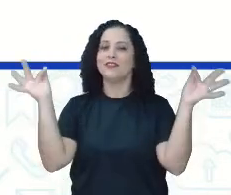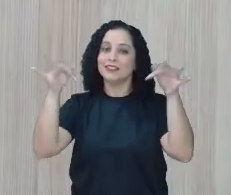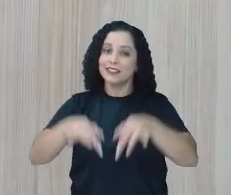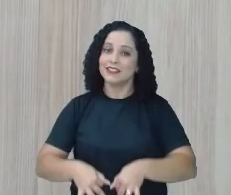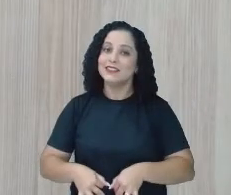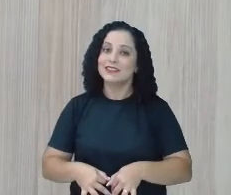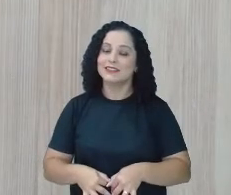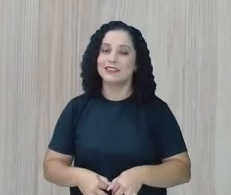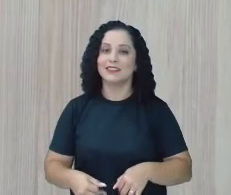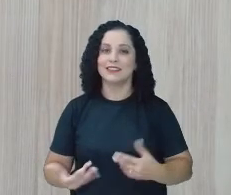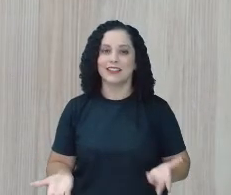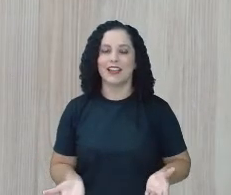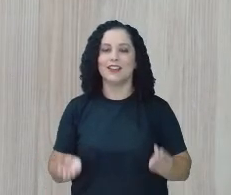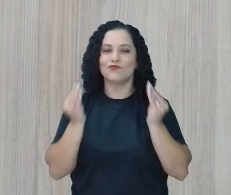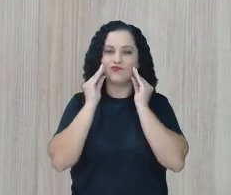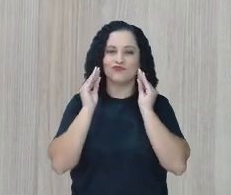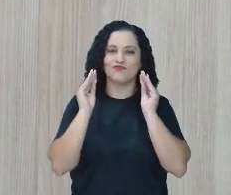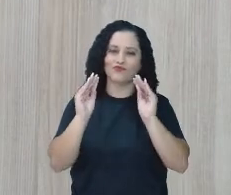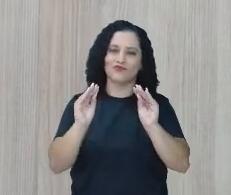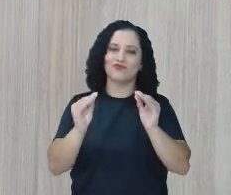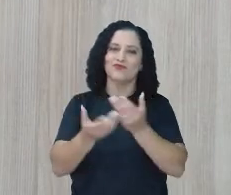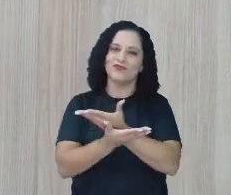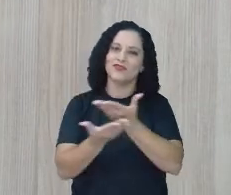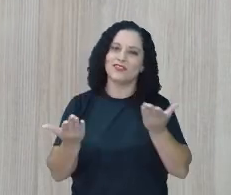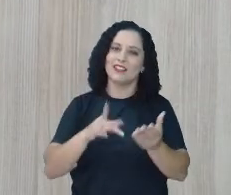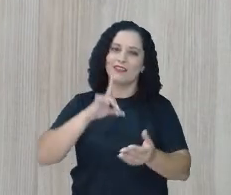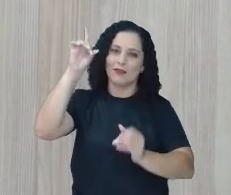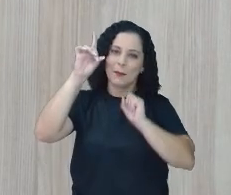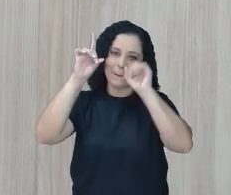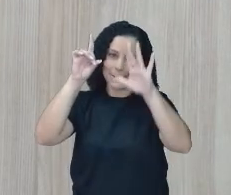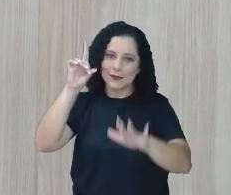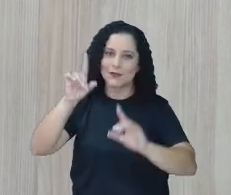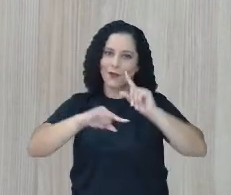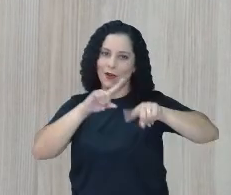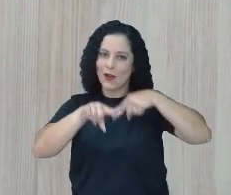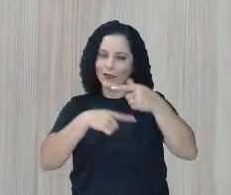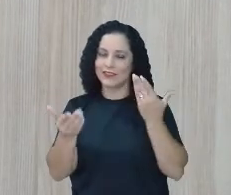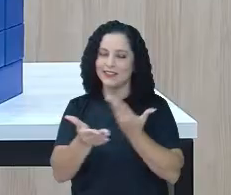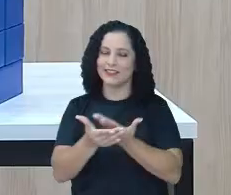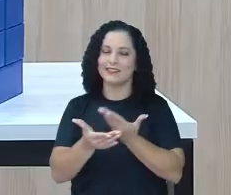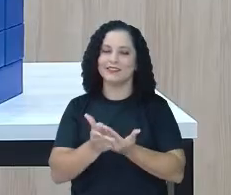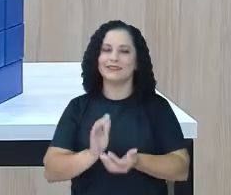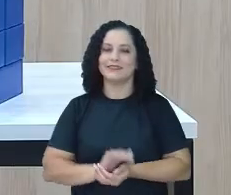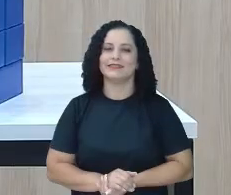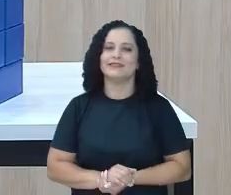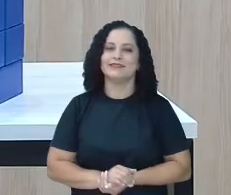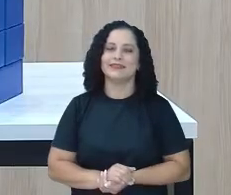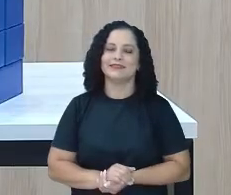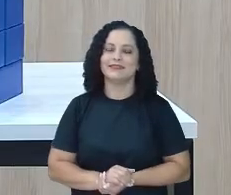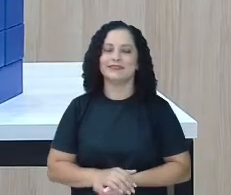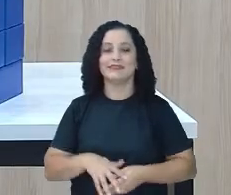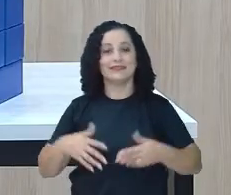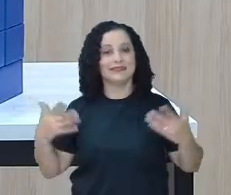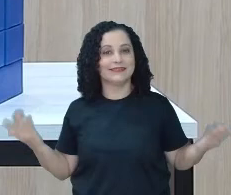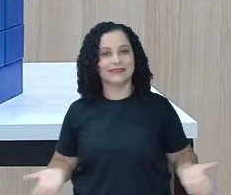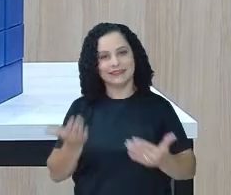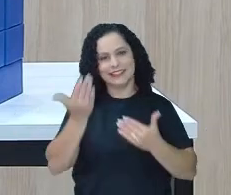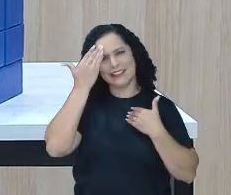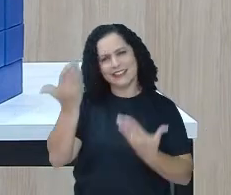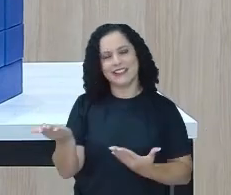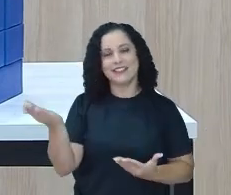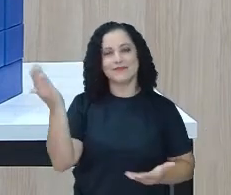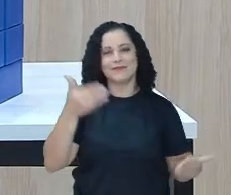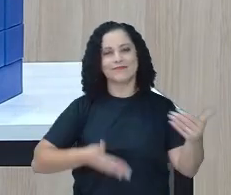aqui, certo? Um cheiro no seu coração. Fique com Deus e até a nossa próxima aula. Bom, gente, agradeço a